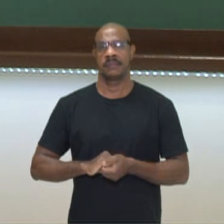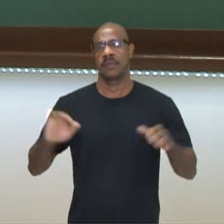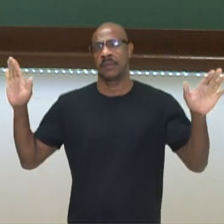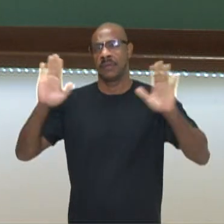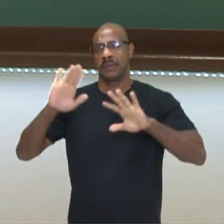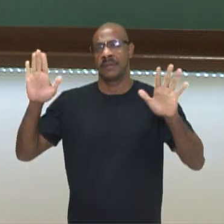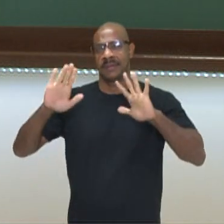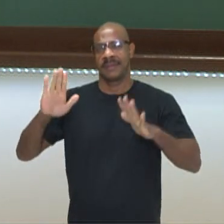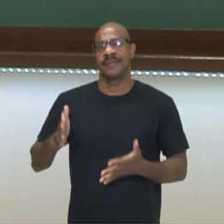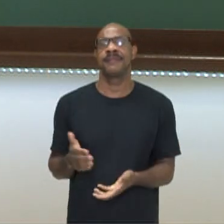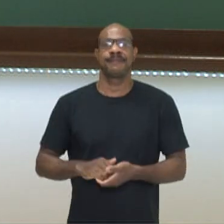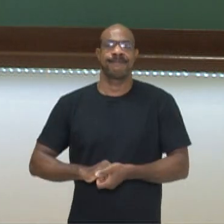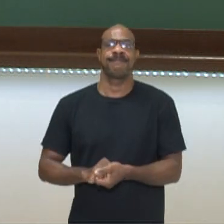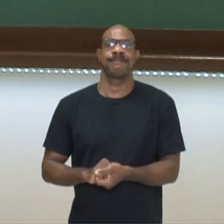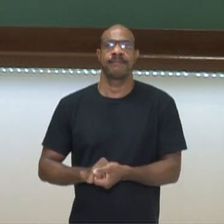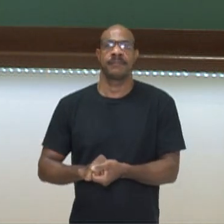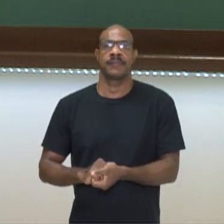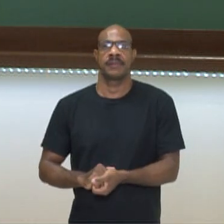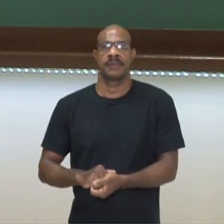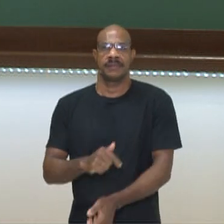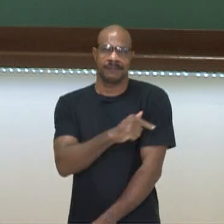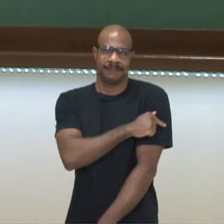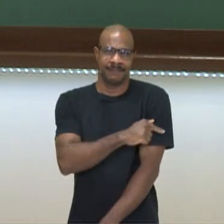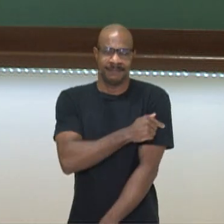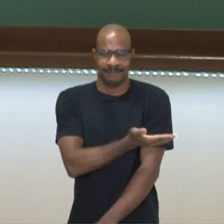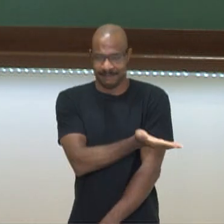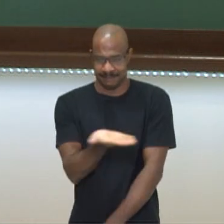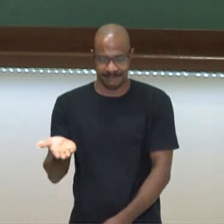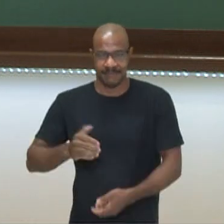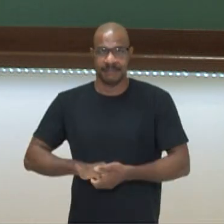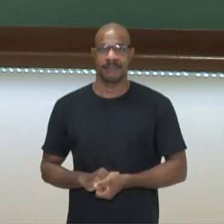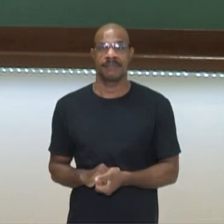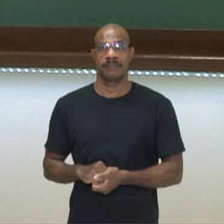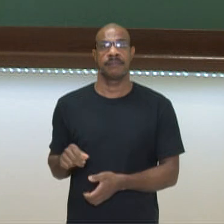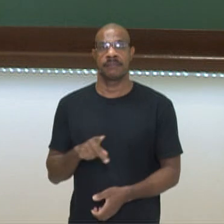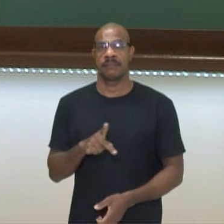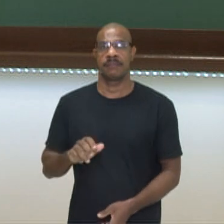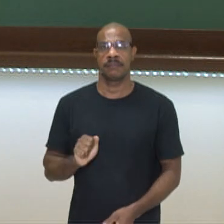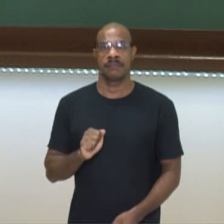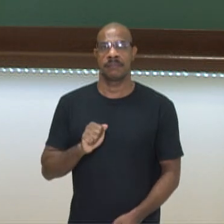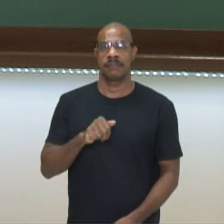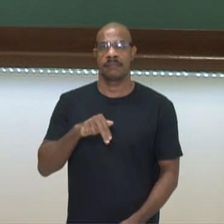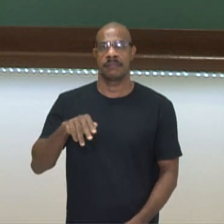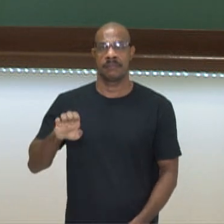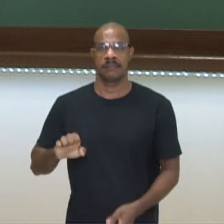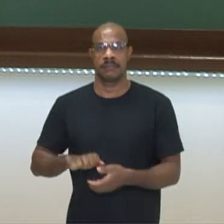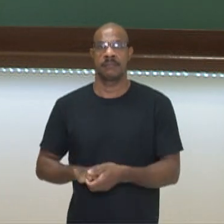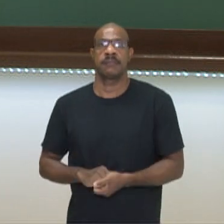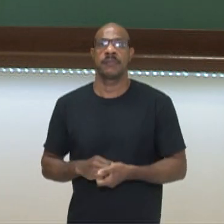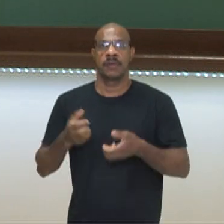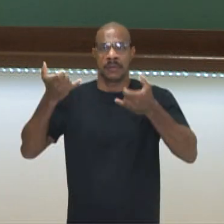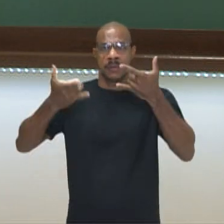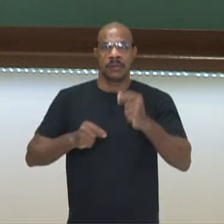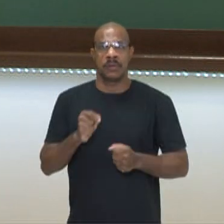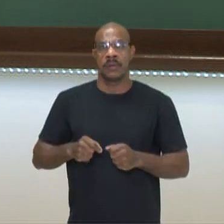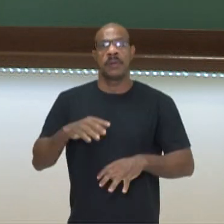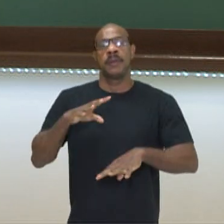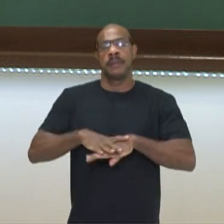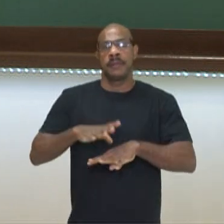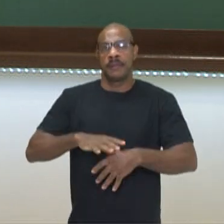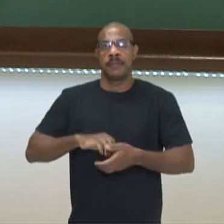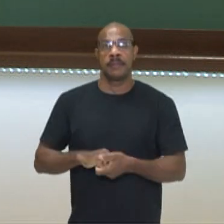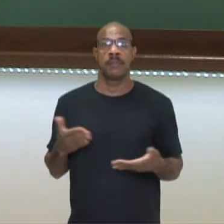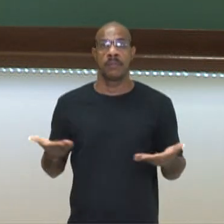Olá, alunos do 7º ano, tudo bem com vocês? Eu me chamo professora Anne e vou trabalhar matemática.